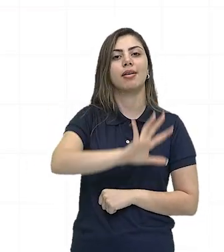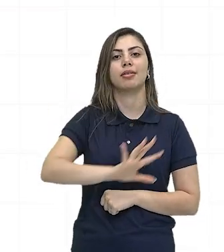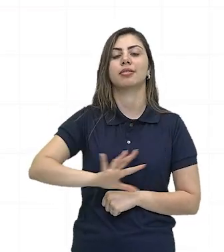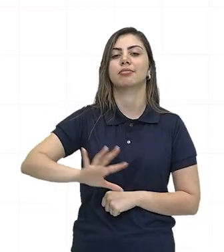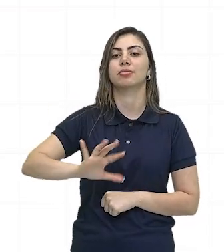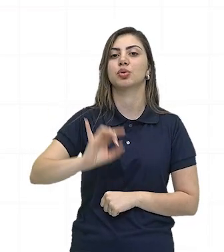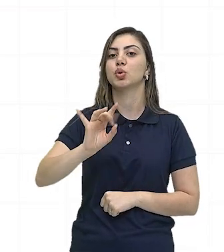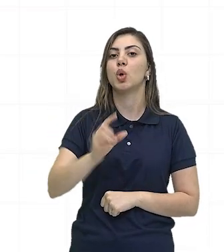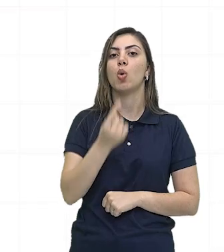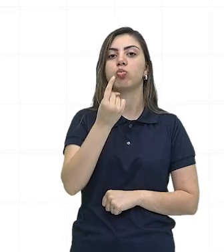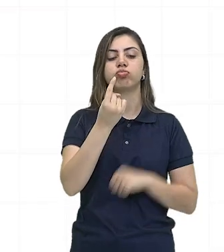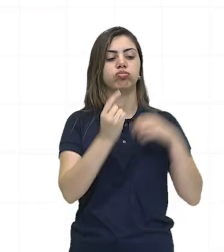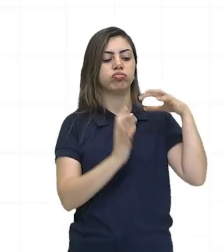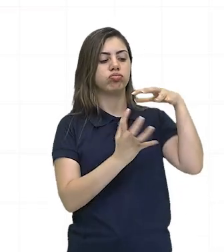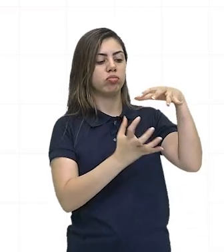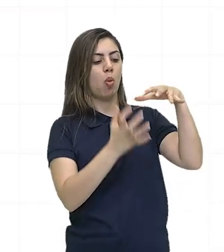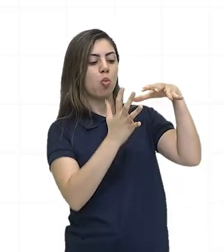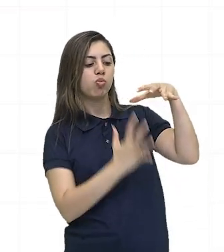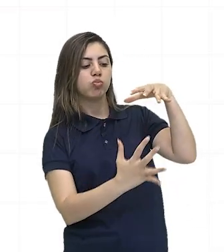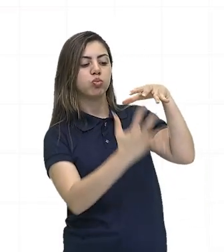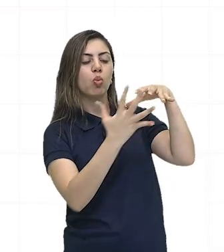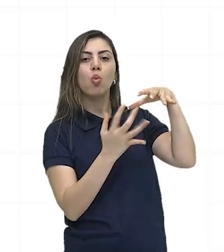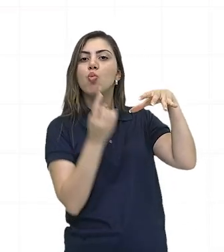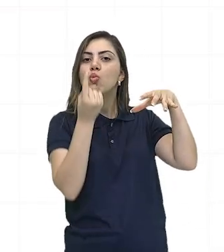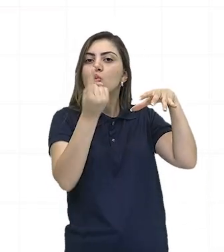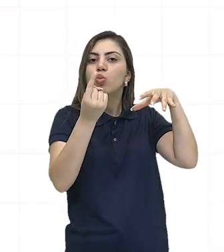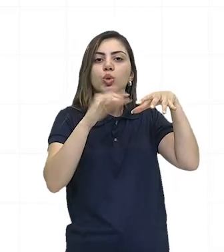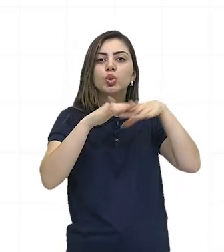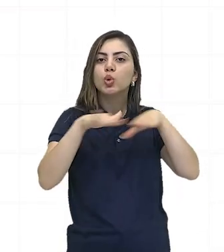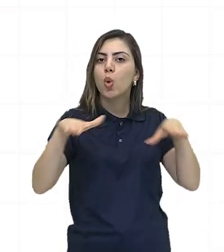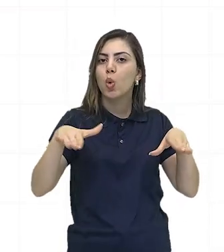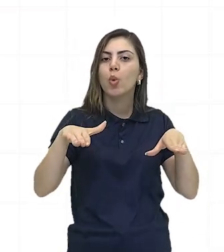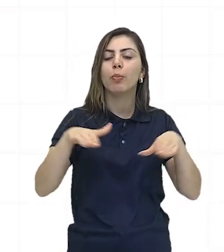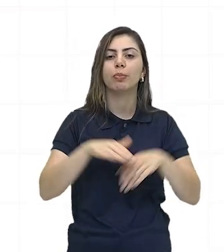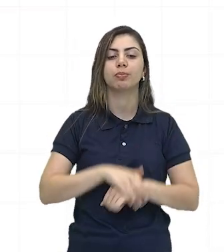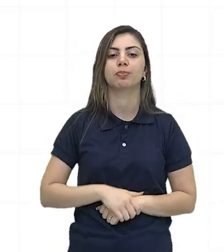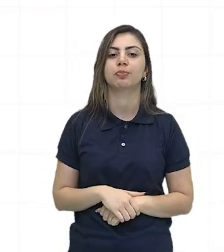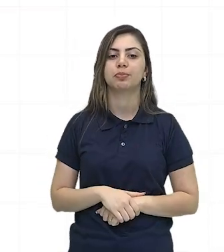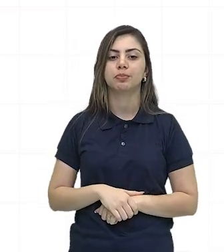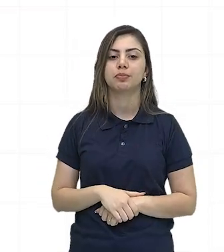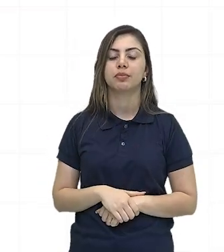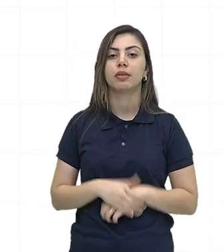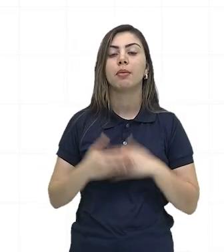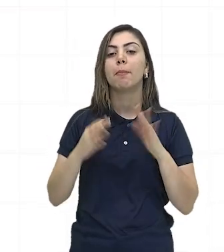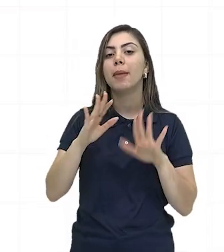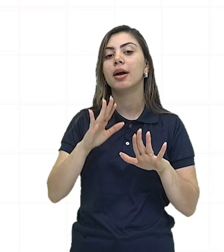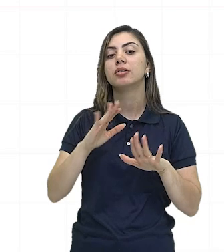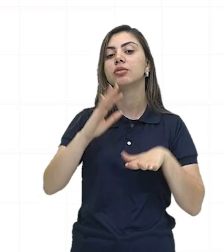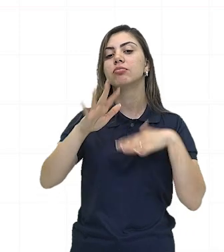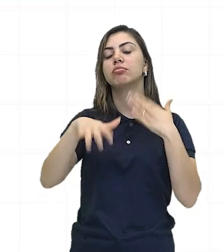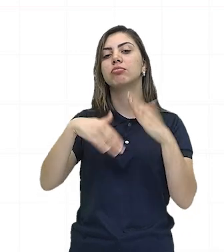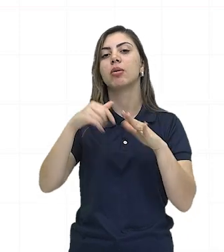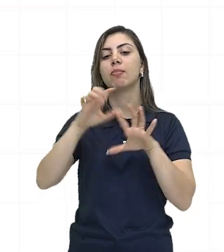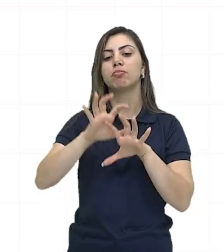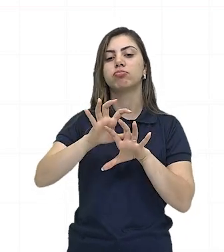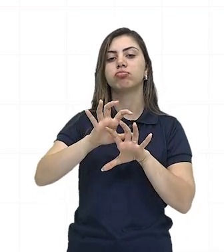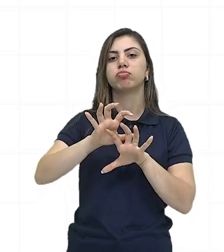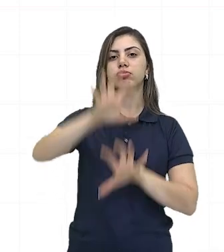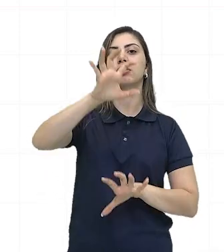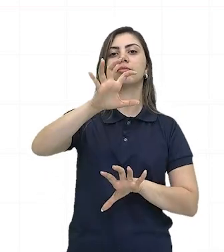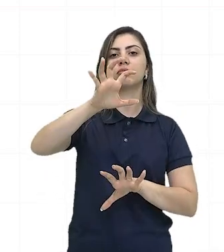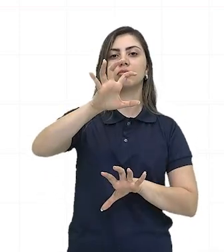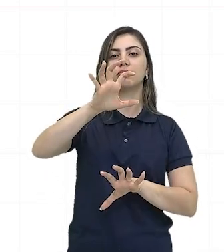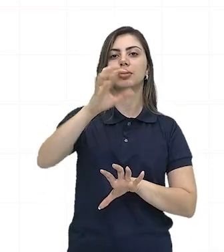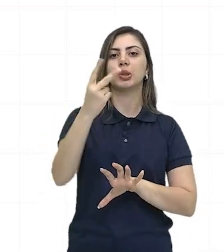na superfície terrestre, uma única massa continental. Então, a Pangeia ela se fragmentou em